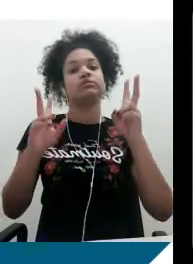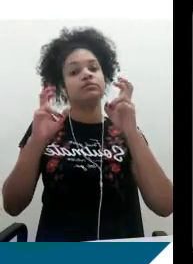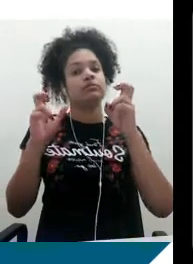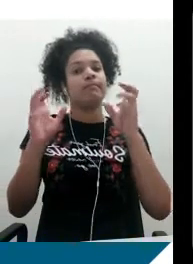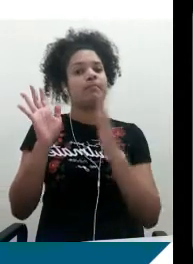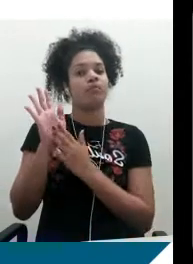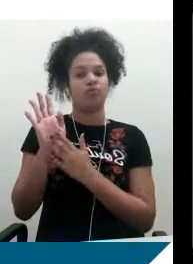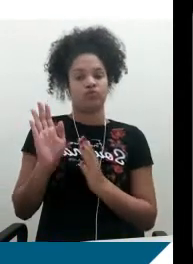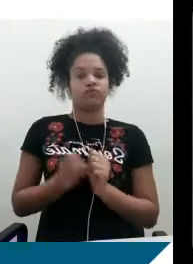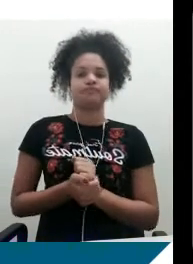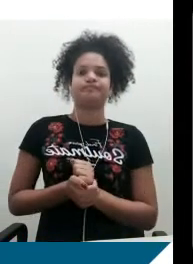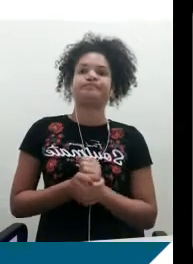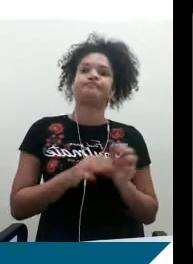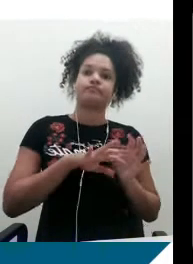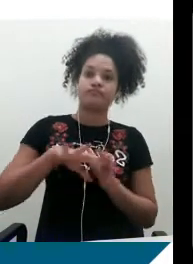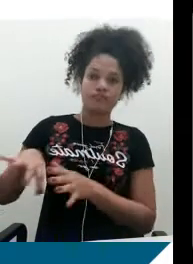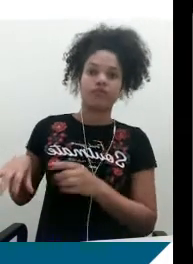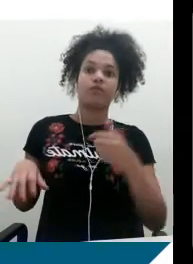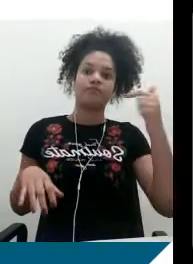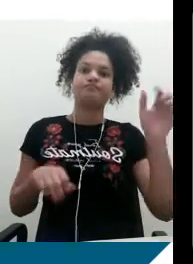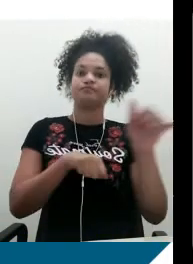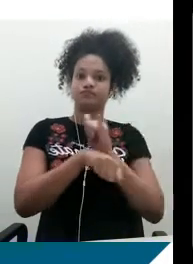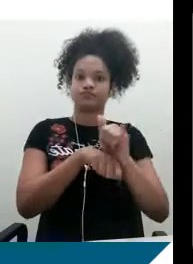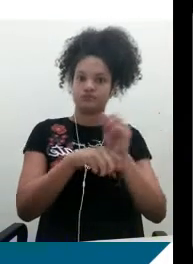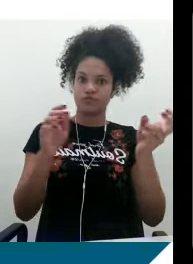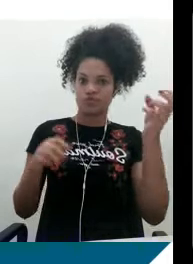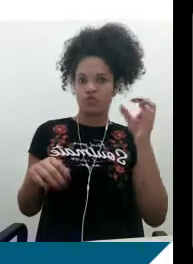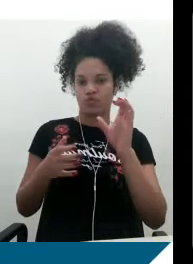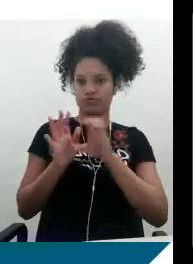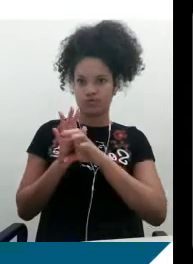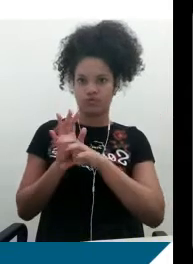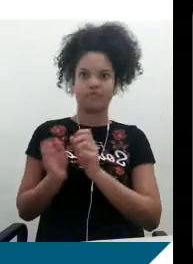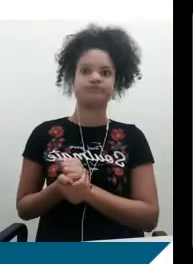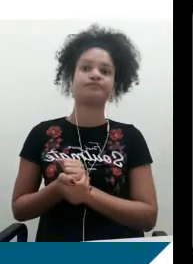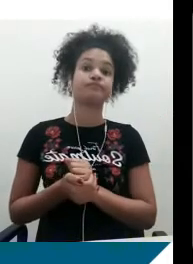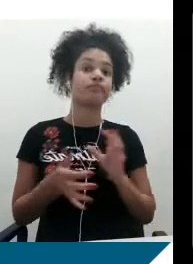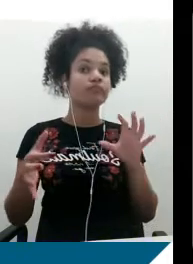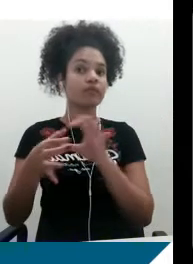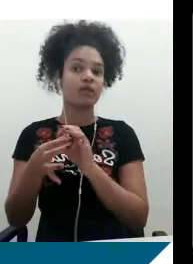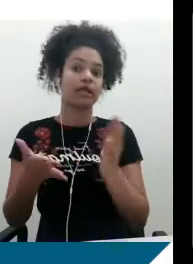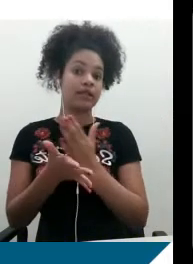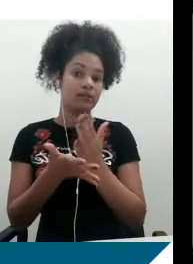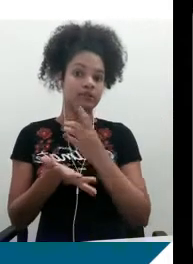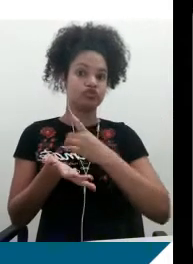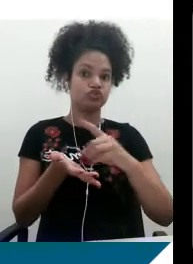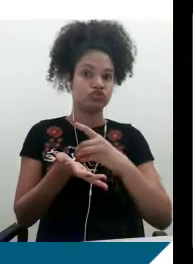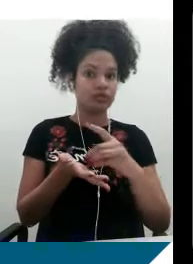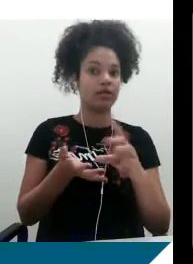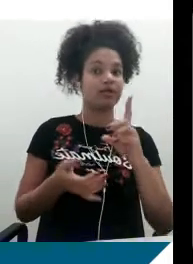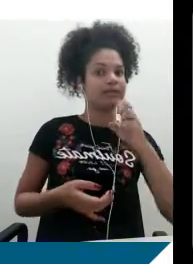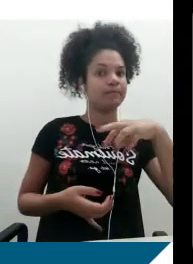proposto, ok? Estratégia conceitual. De acordo com livros e dicionários, a democracia é o sistema de governo em que o